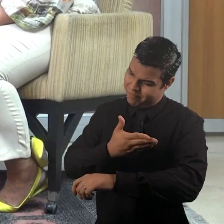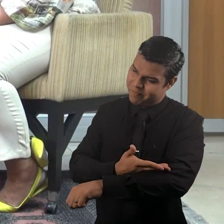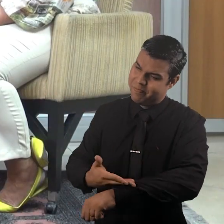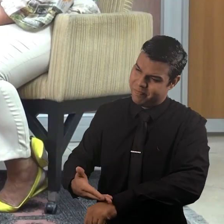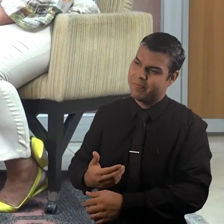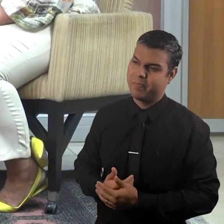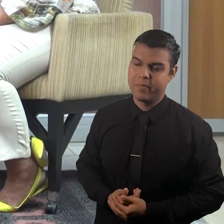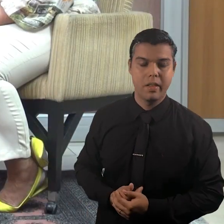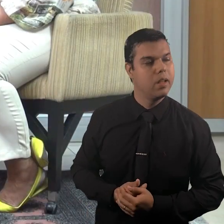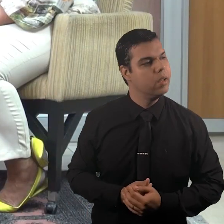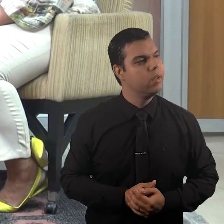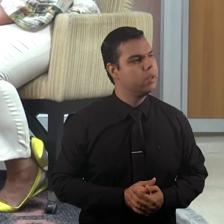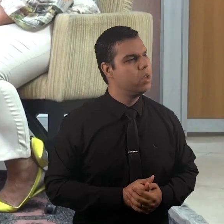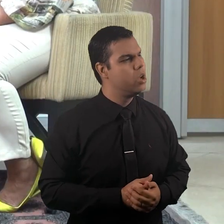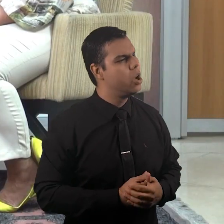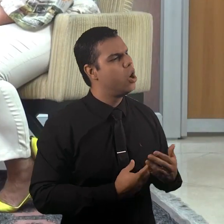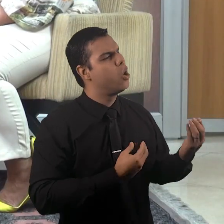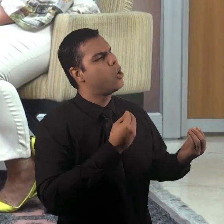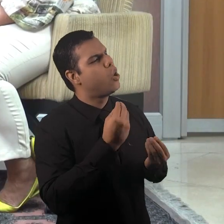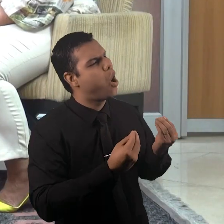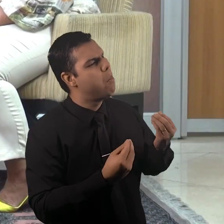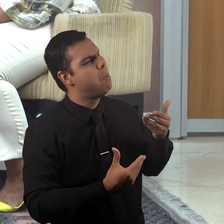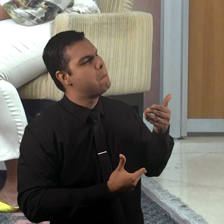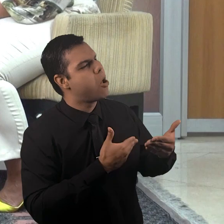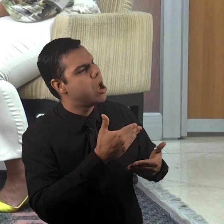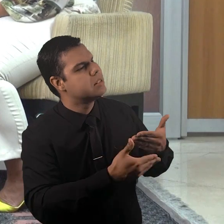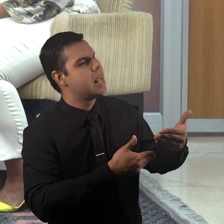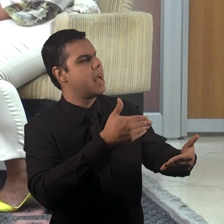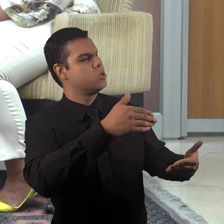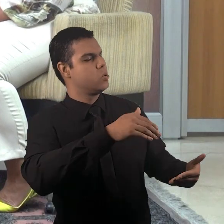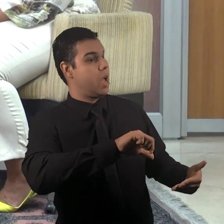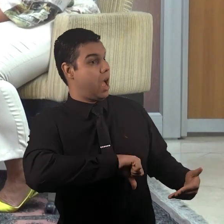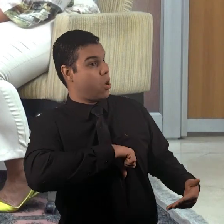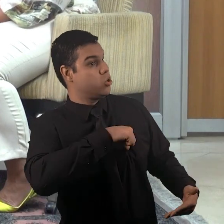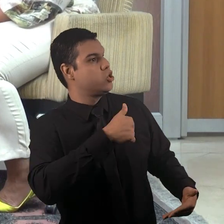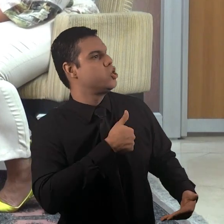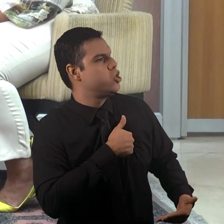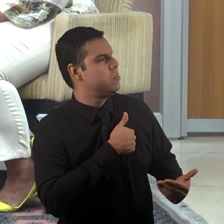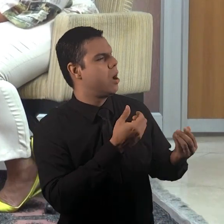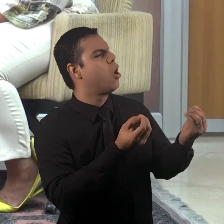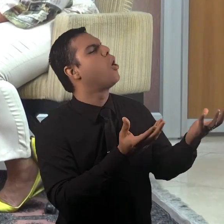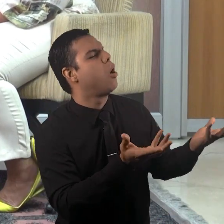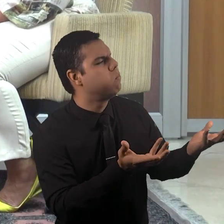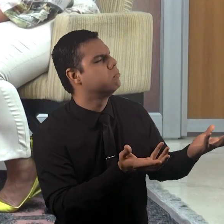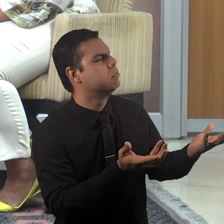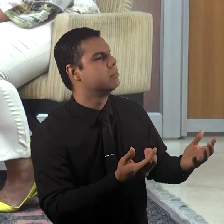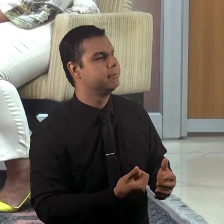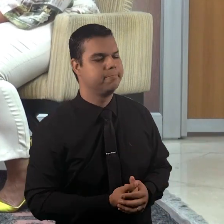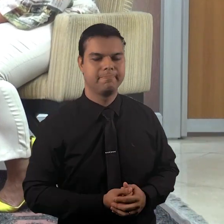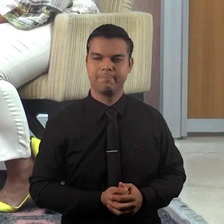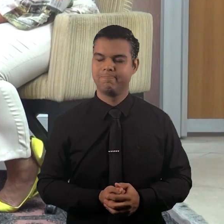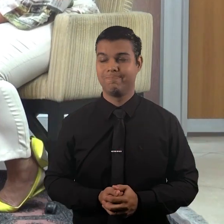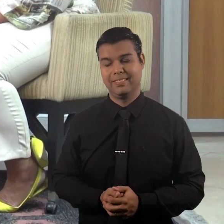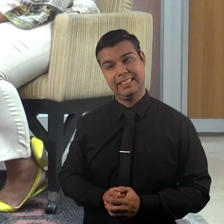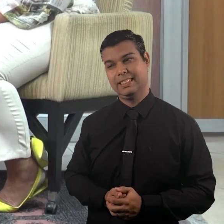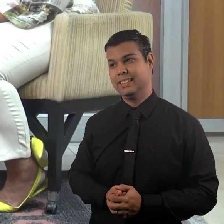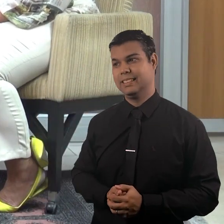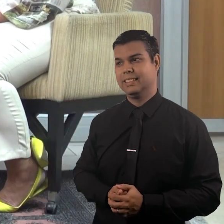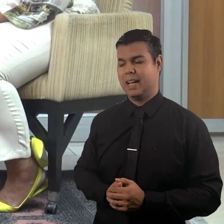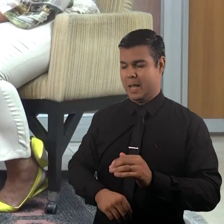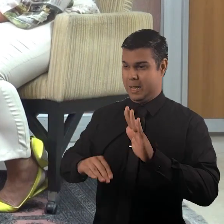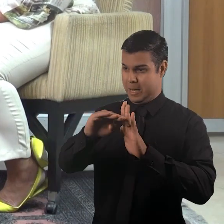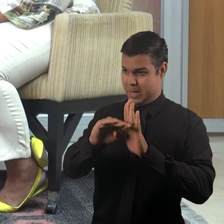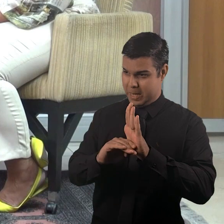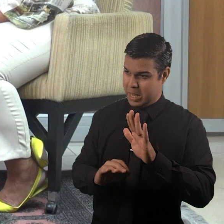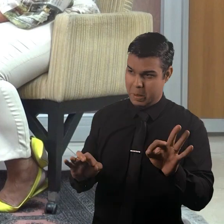que é. E como é o processo de recuperação da autoestima de uma pessoa com esse diagnóstico? Olha, não tem uma receita